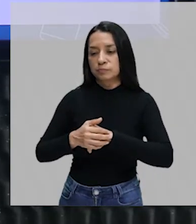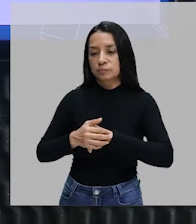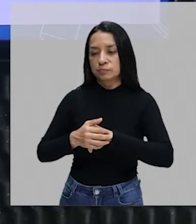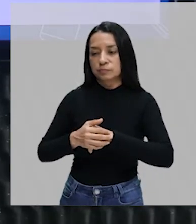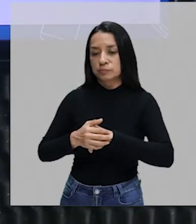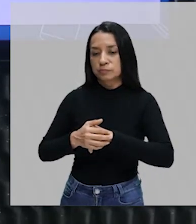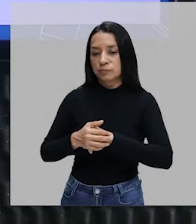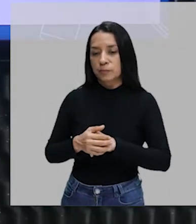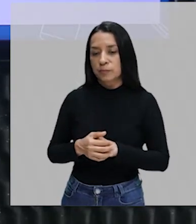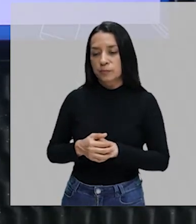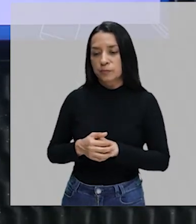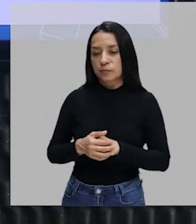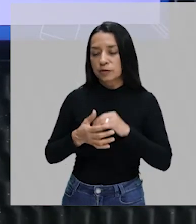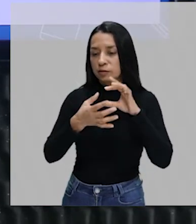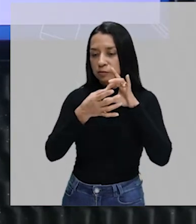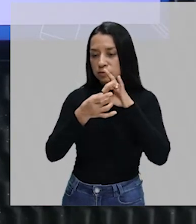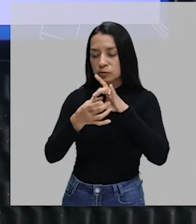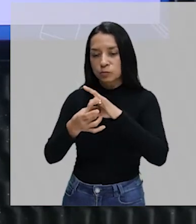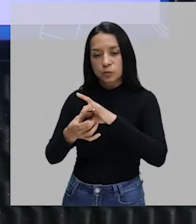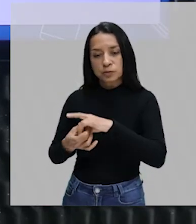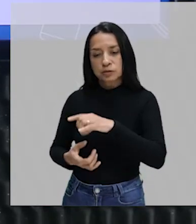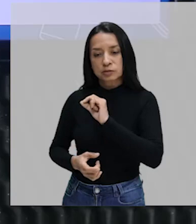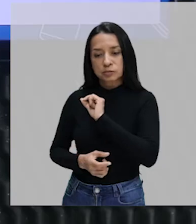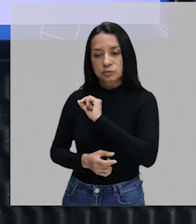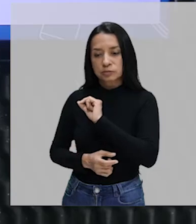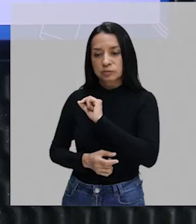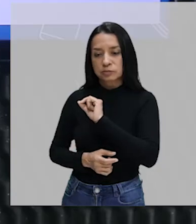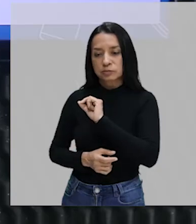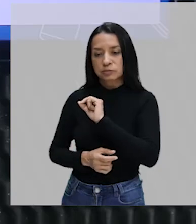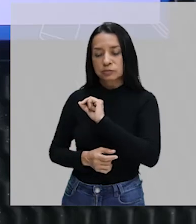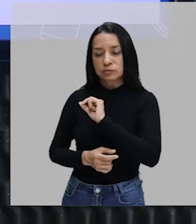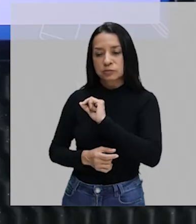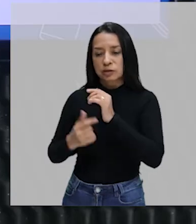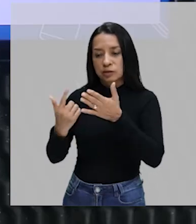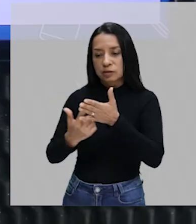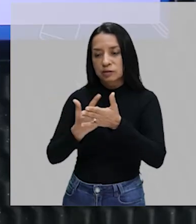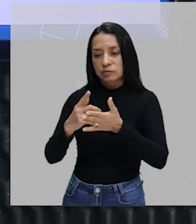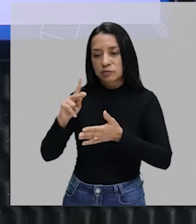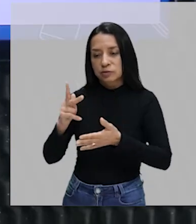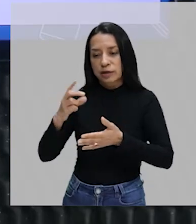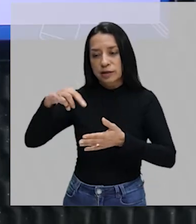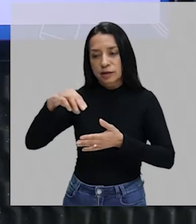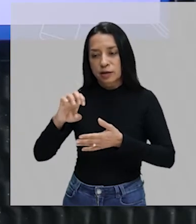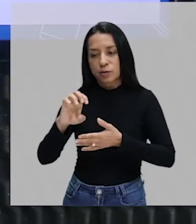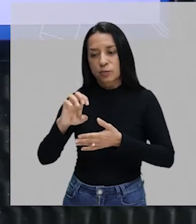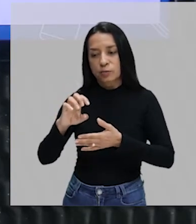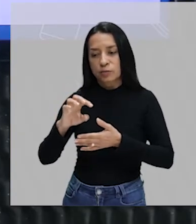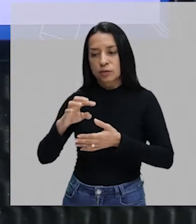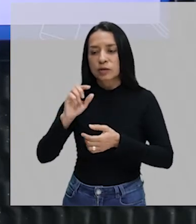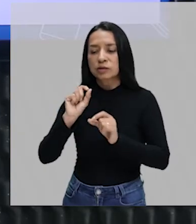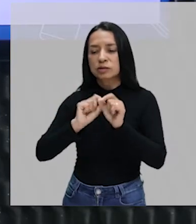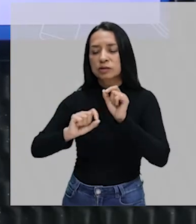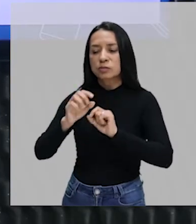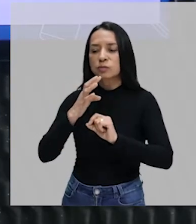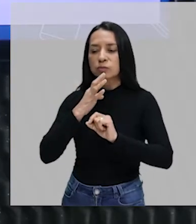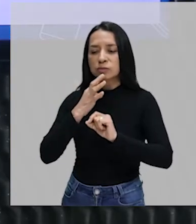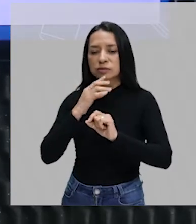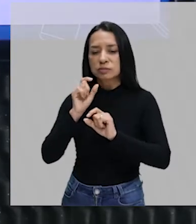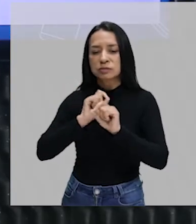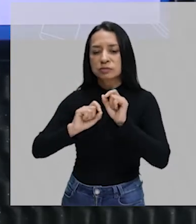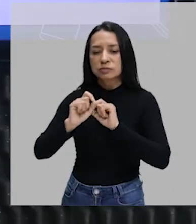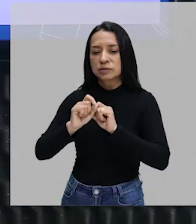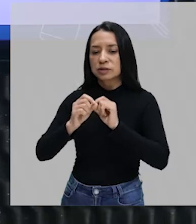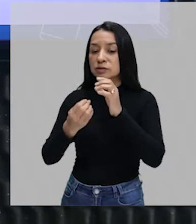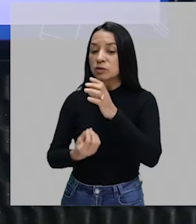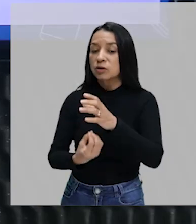Depreende-se desse contexto na obra de Hume que o conhecimento tem sua gênese na. Aí veja só. Quando você está falando em David Hume, você está falando